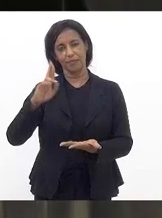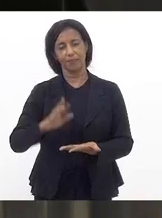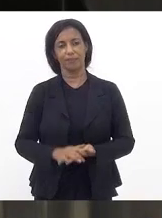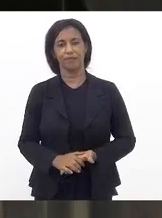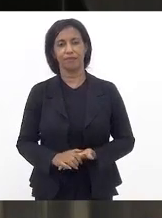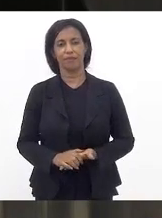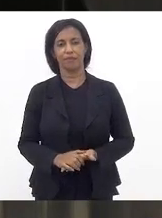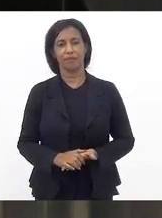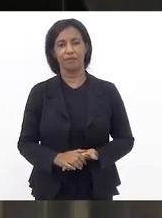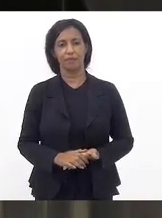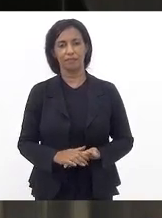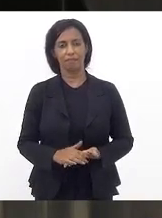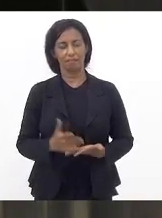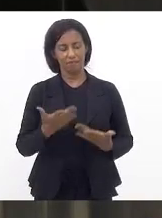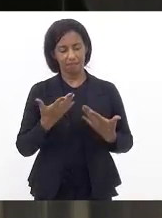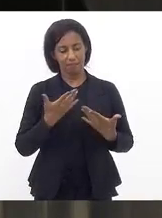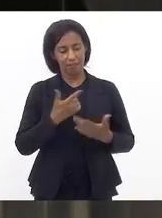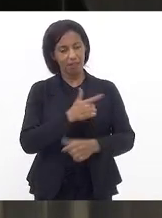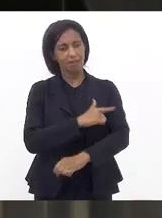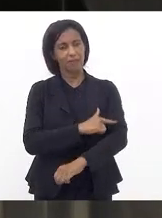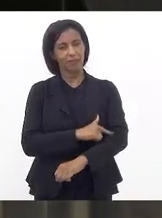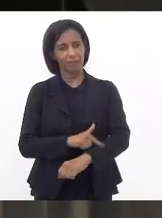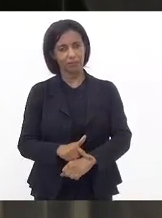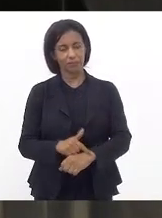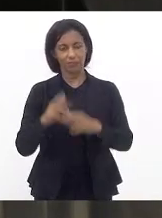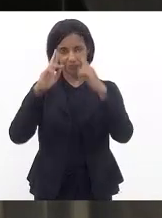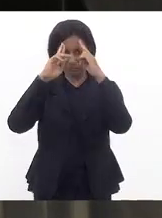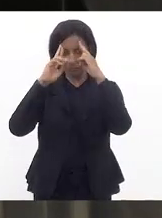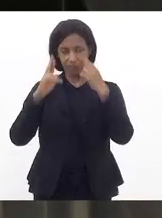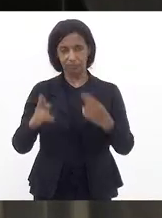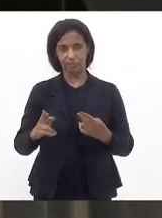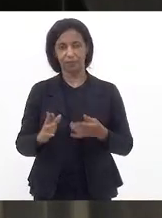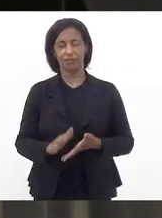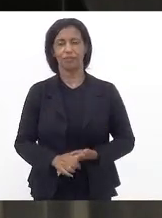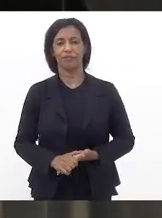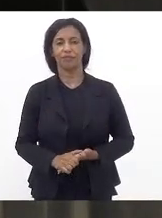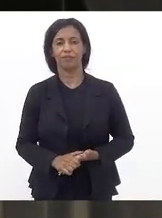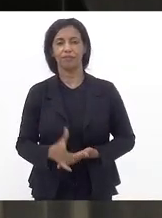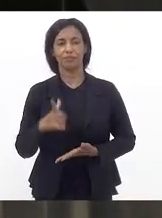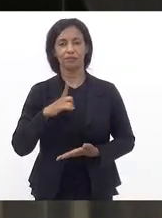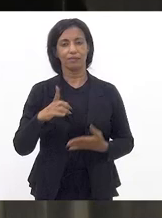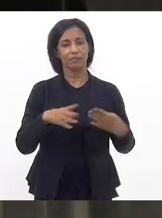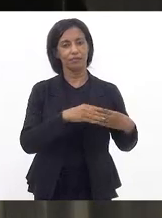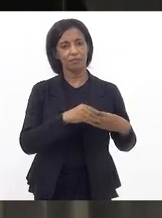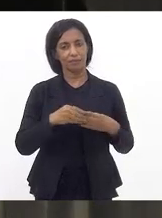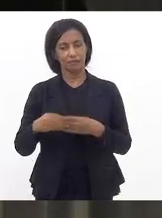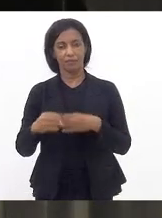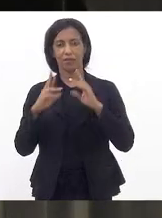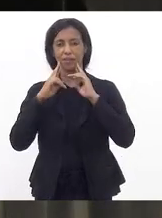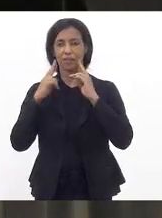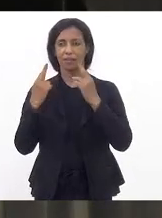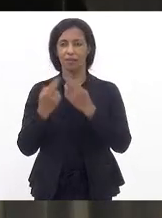pela cordialidade pelo respeito por ter conduzido essa sessão plenária tão